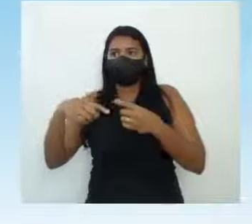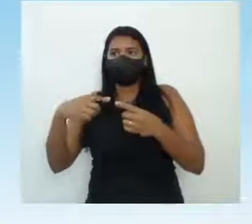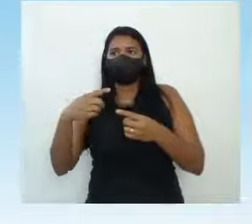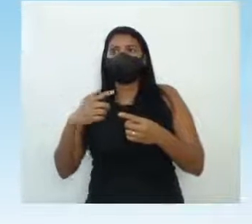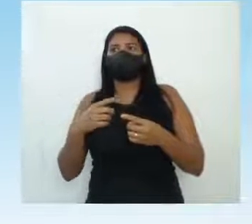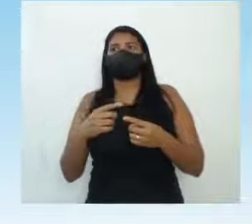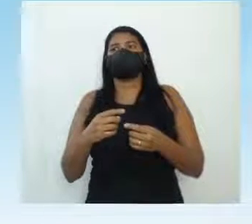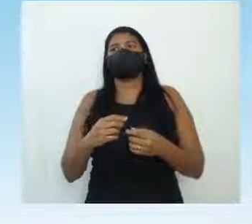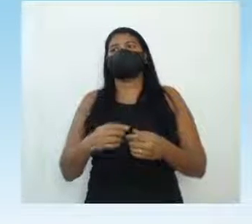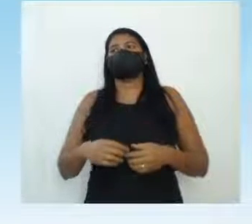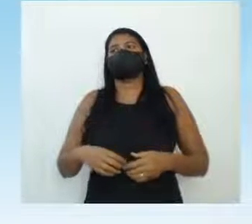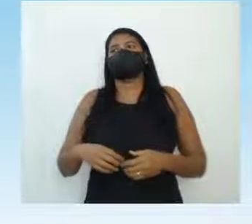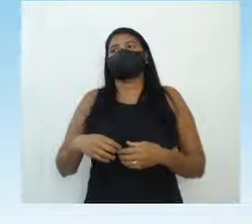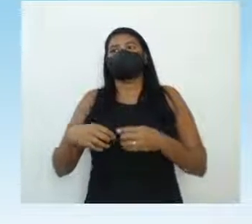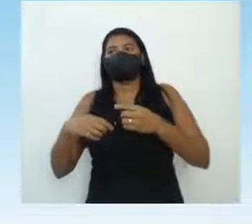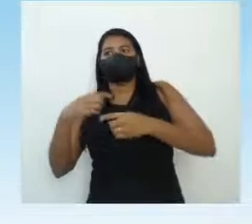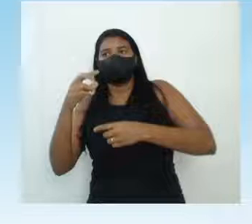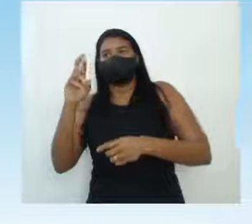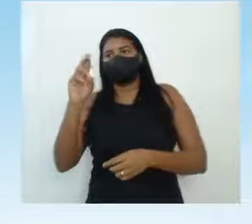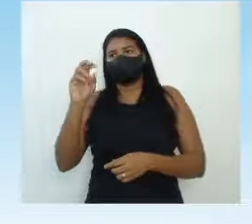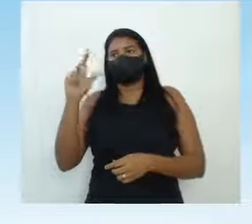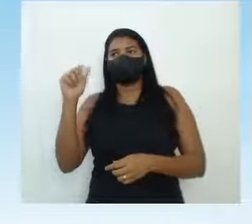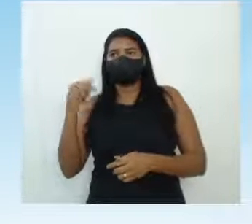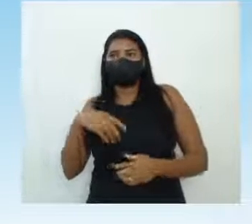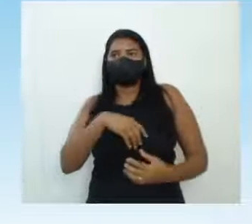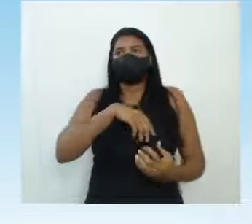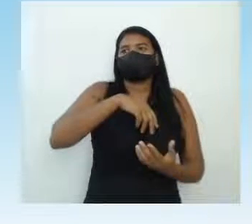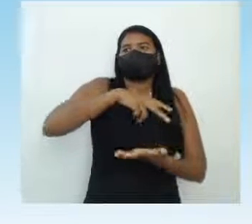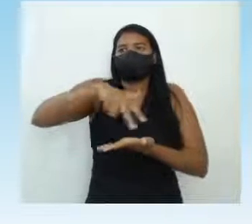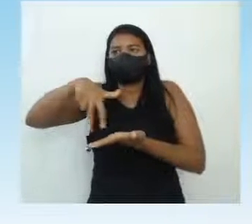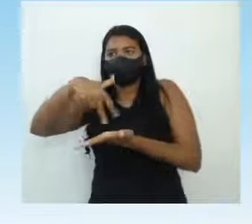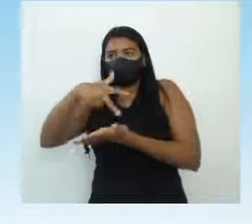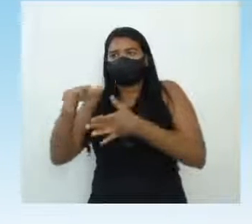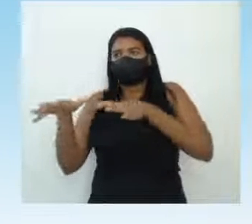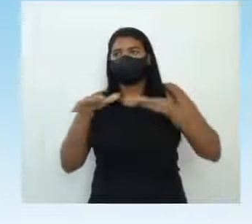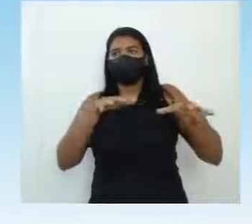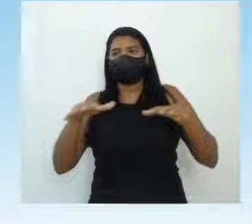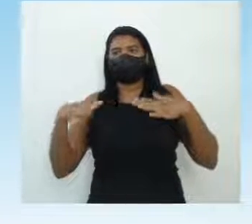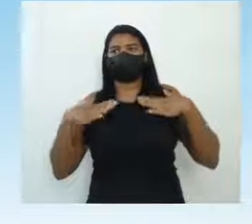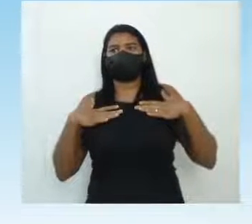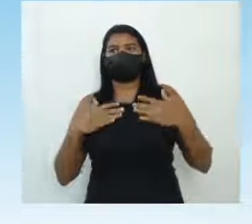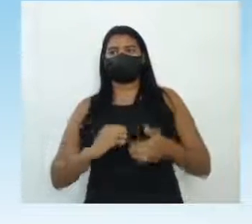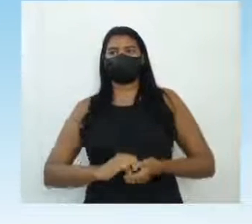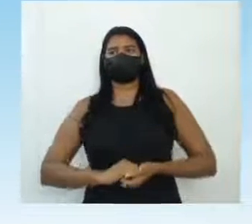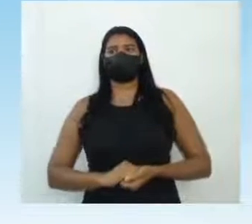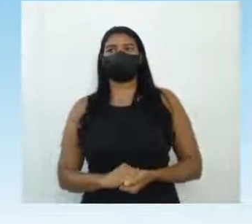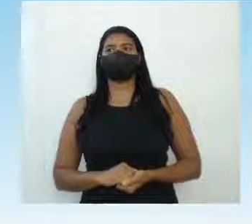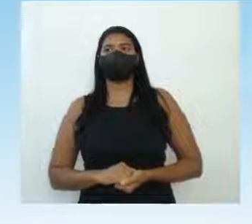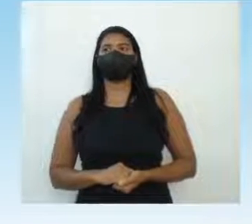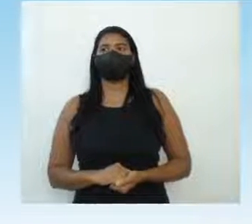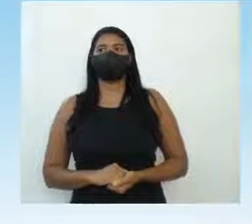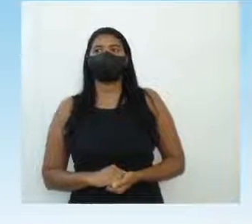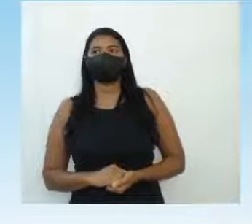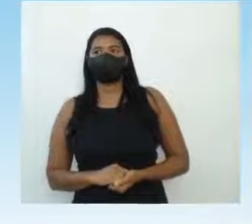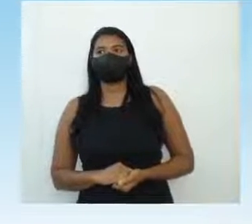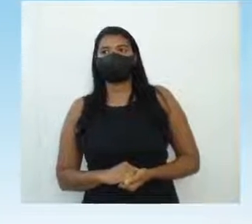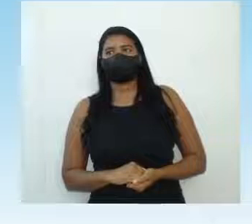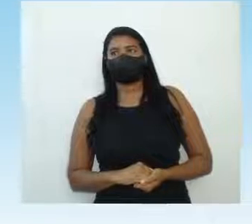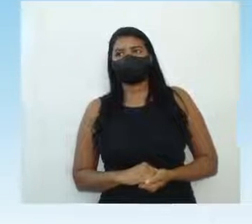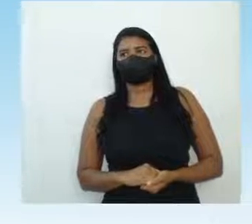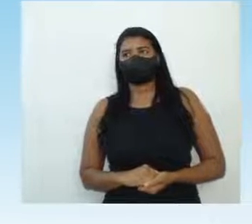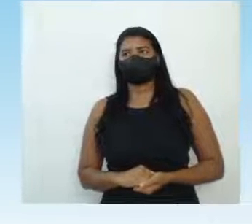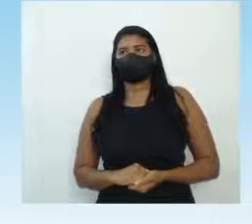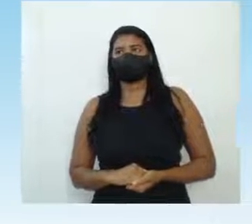o abdômen como um eixo, e aí ele vai se movimentar e vai rolar. Isso também é muito utilizado nas artes marciais,